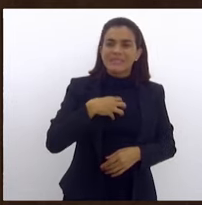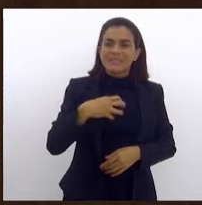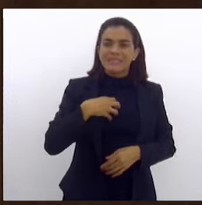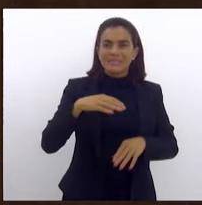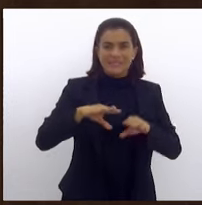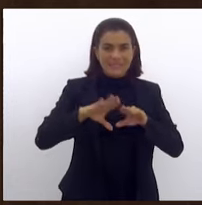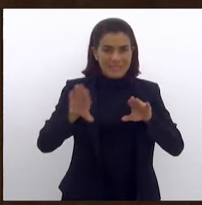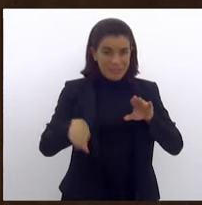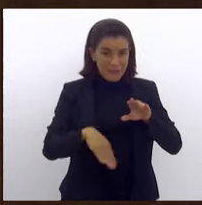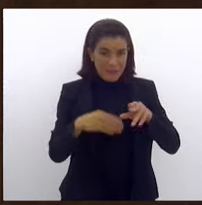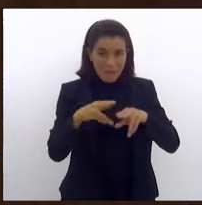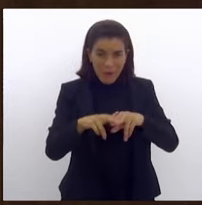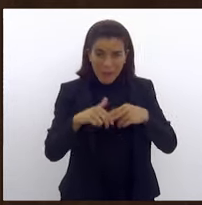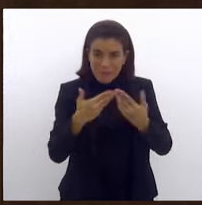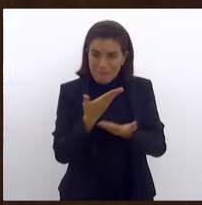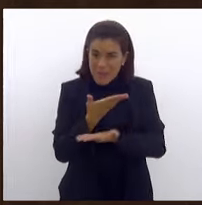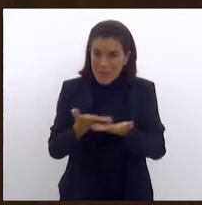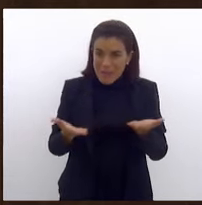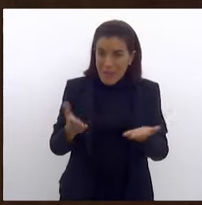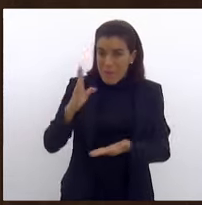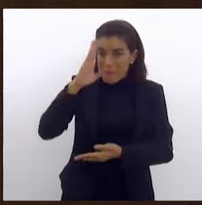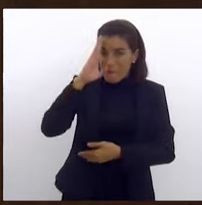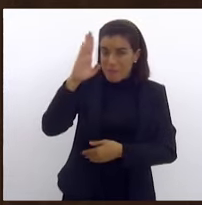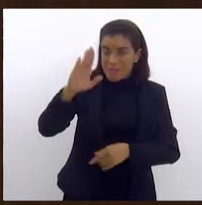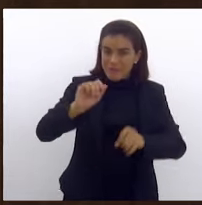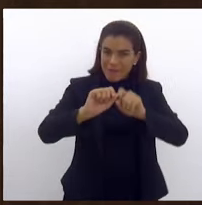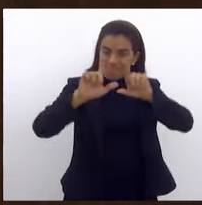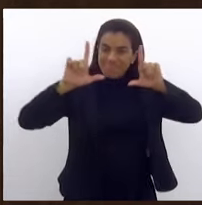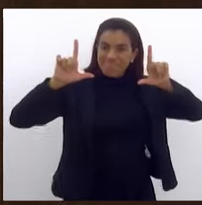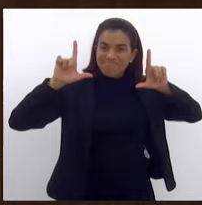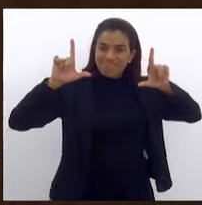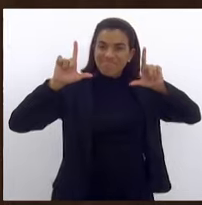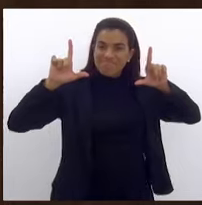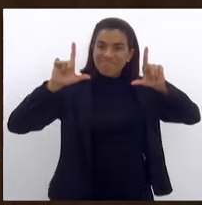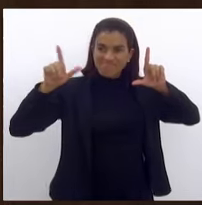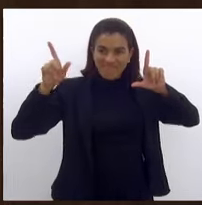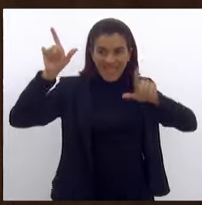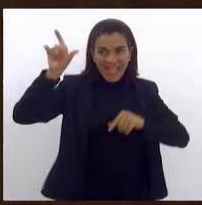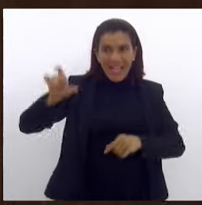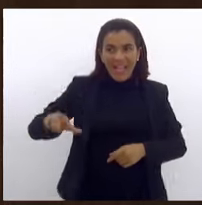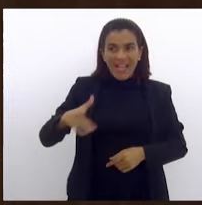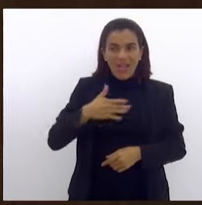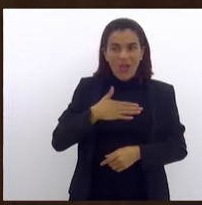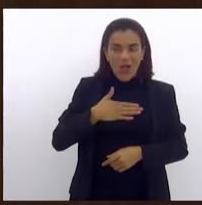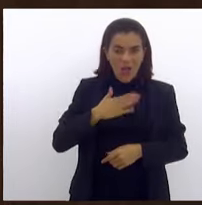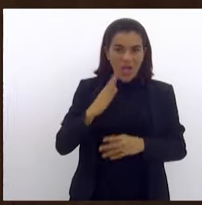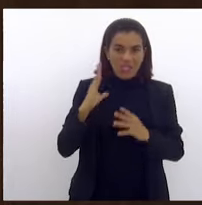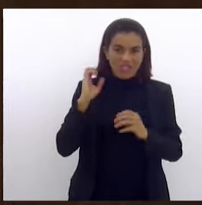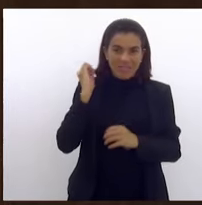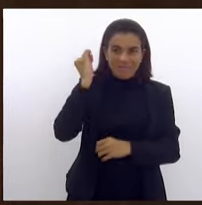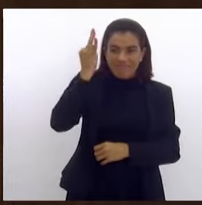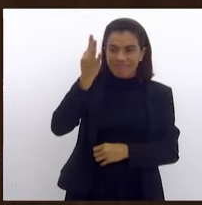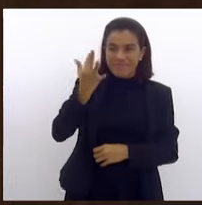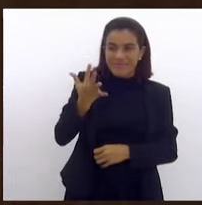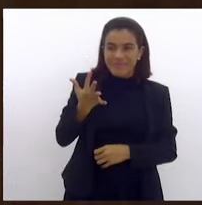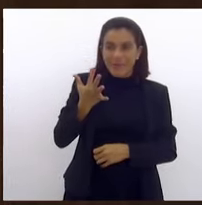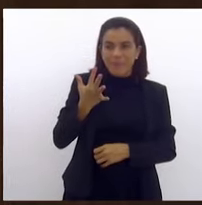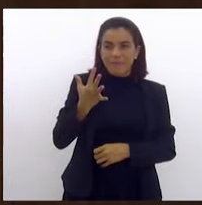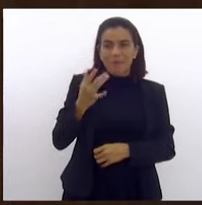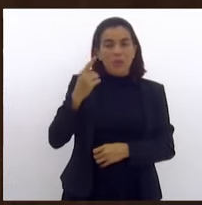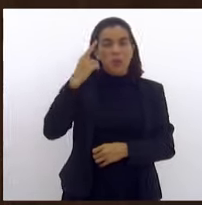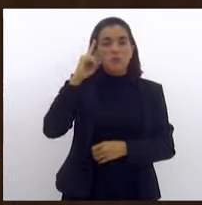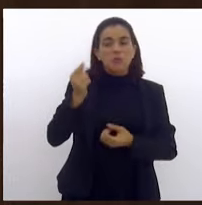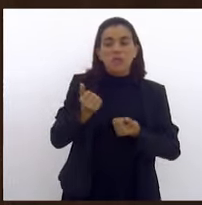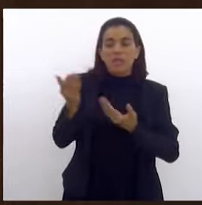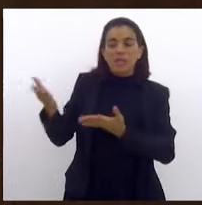diminuído por perder o principal palanque dele, que ele gosta de viver na noite, porque eu não sei quem foi que deu o